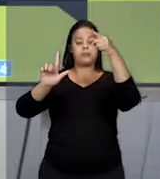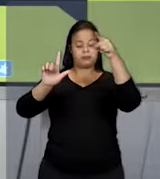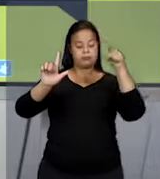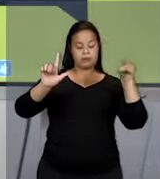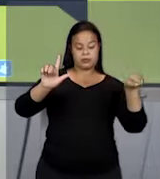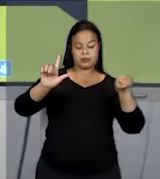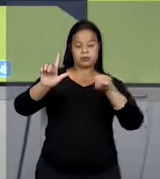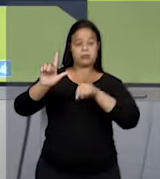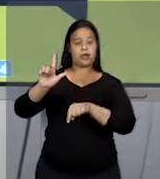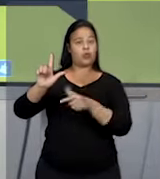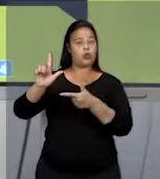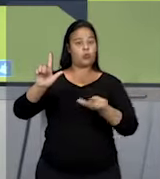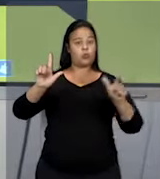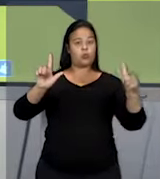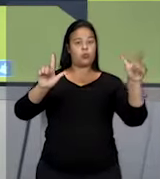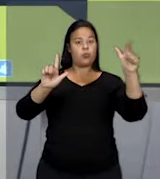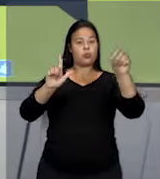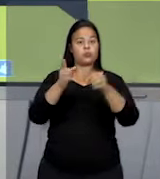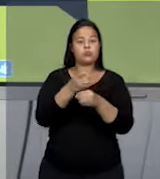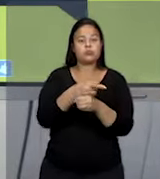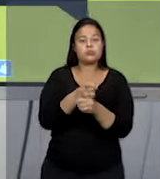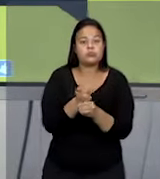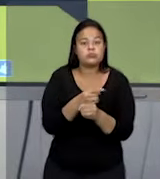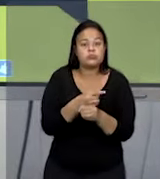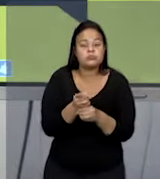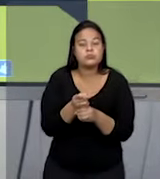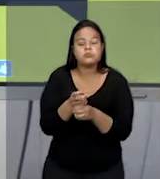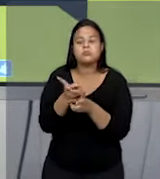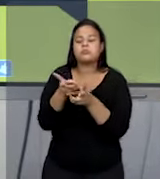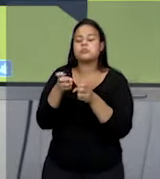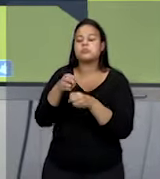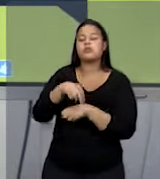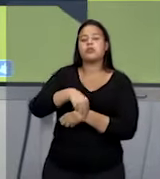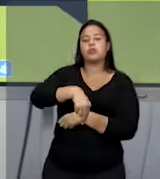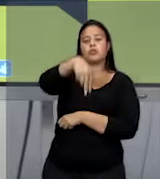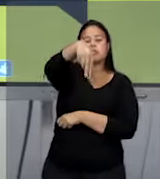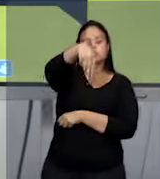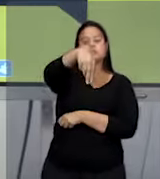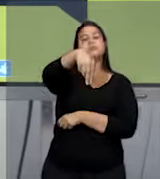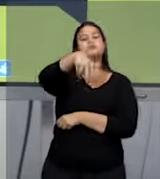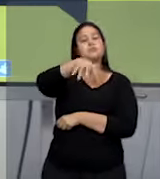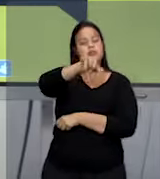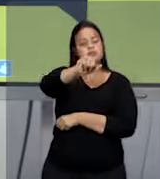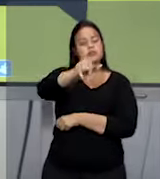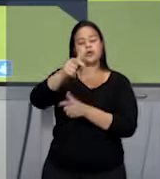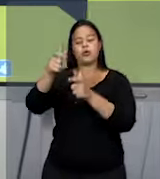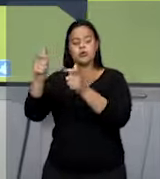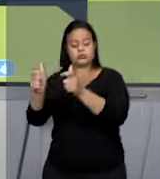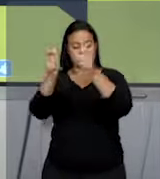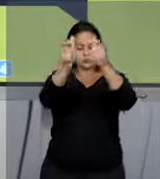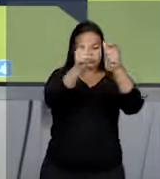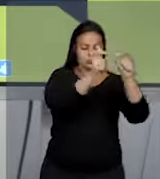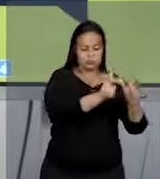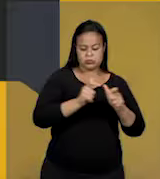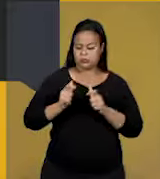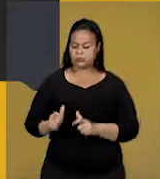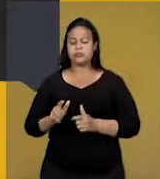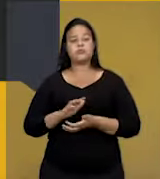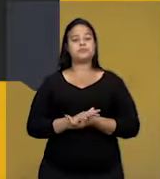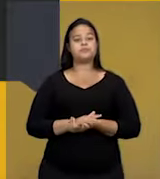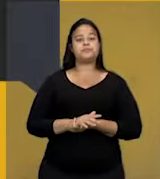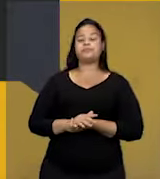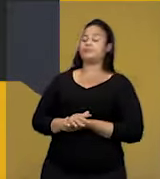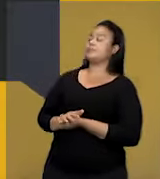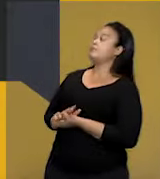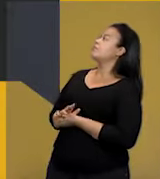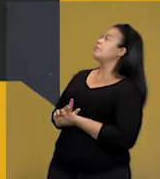outros pontos, a bússola vai indicar para a gente o norte. A bússola funciona da seguinte maneira. A Terra tem